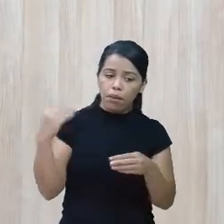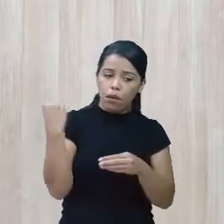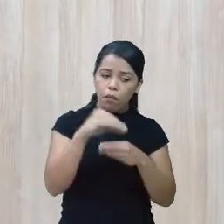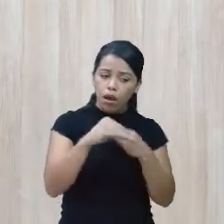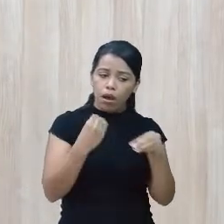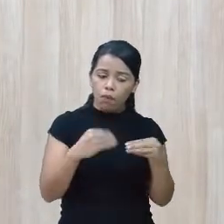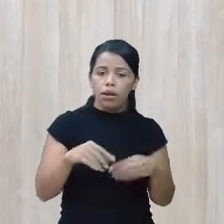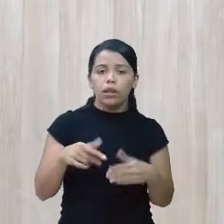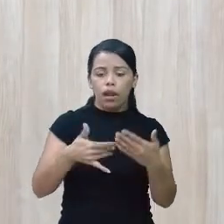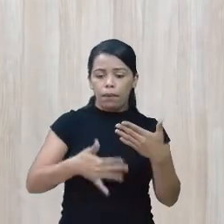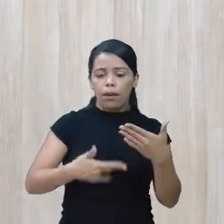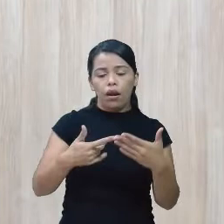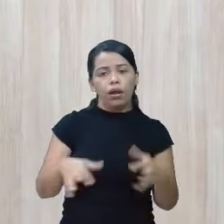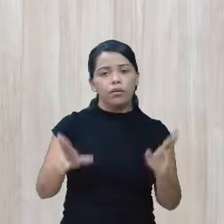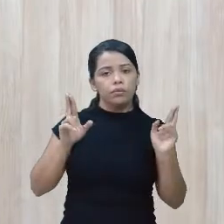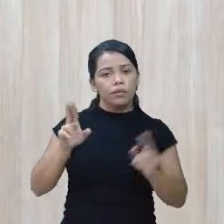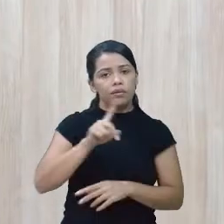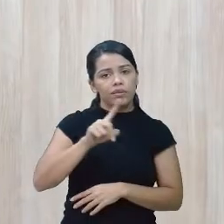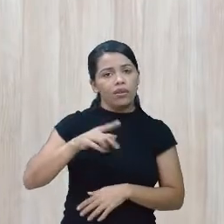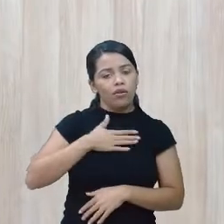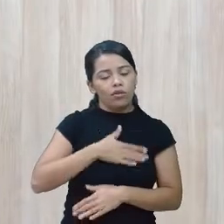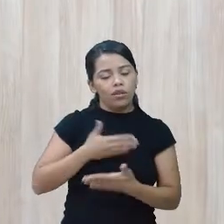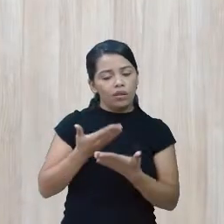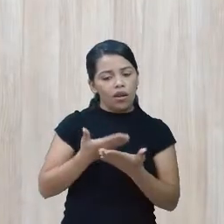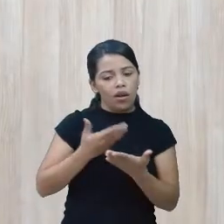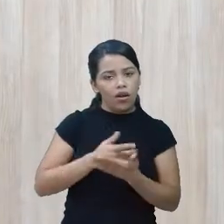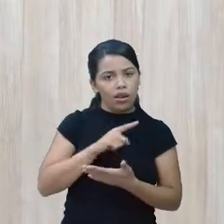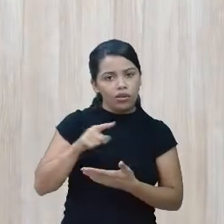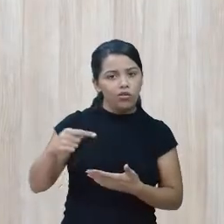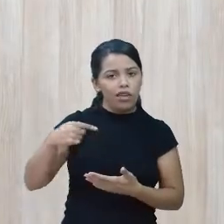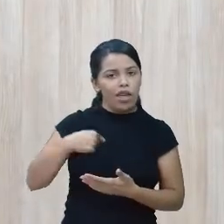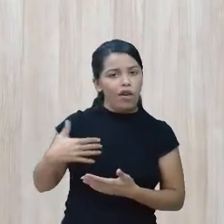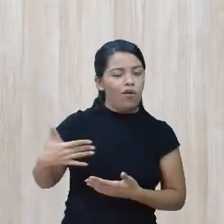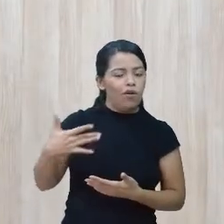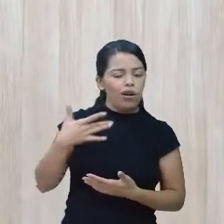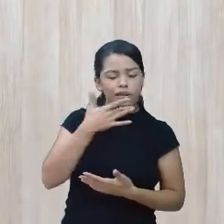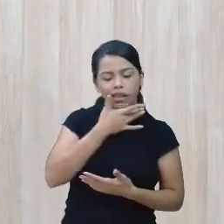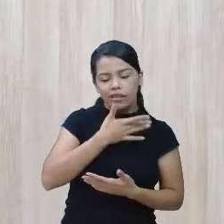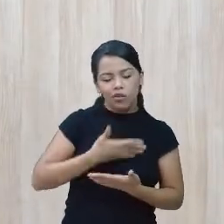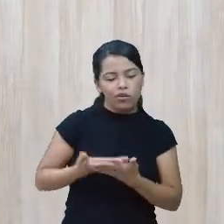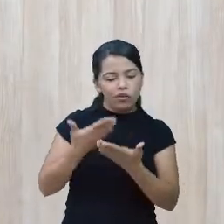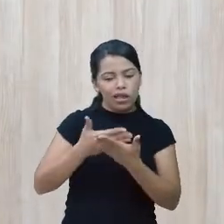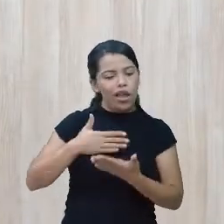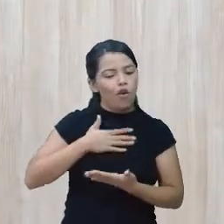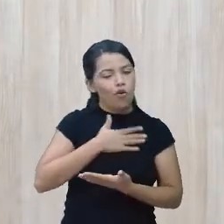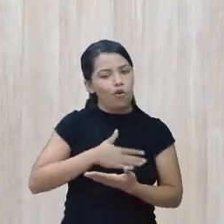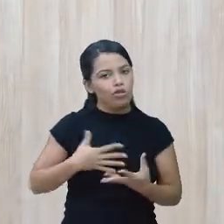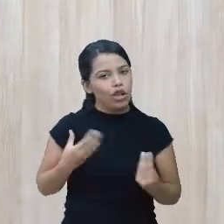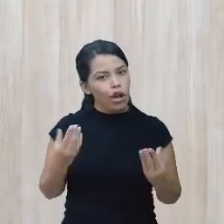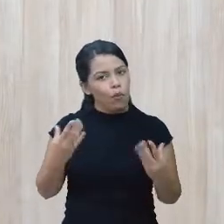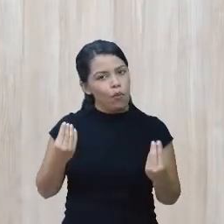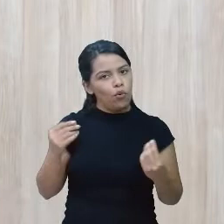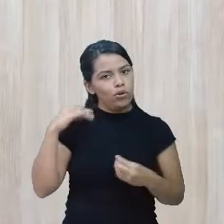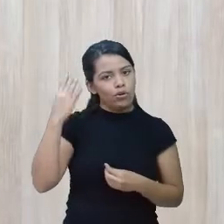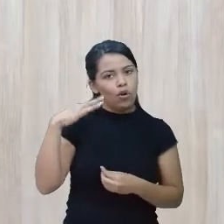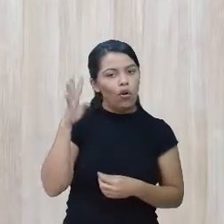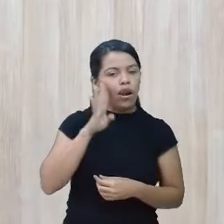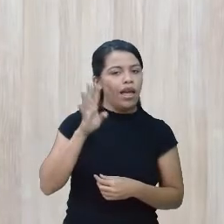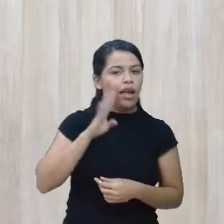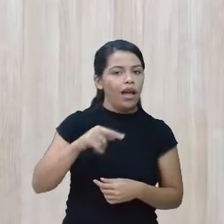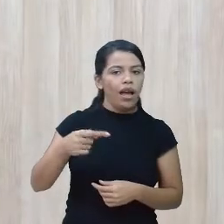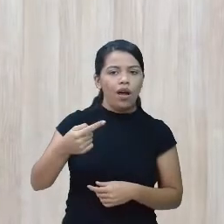vocês. Eu espero que vocês tenham gostado da aula de hoje. Eu achei uma aula gostosa, cheia de sons legais. E eu espero